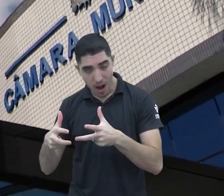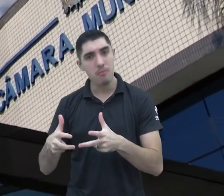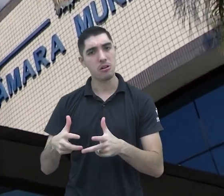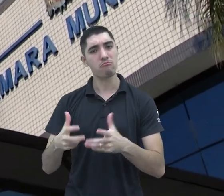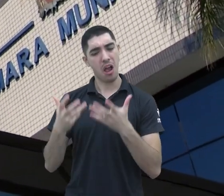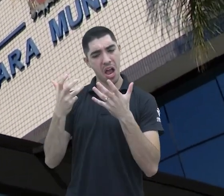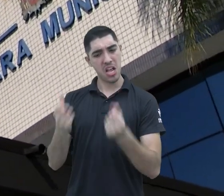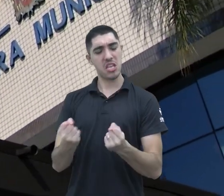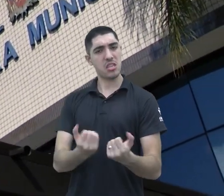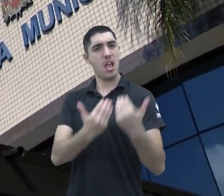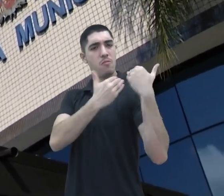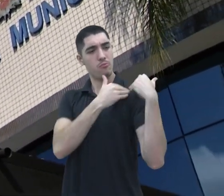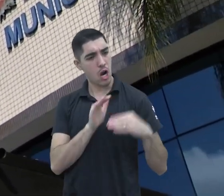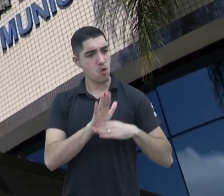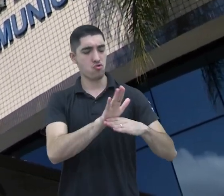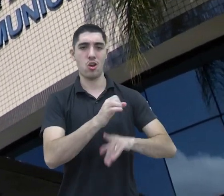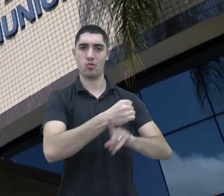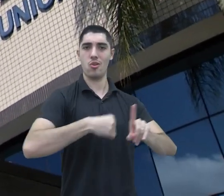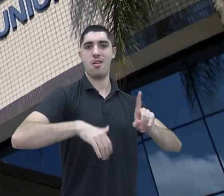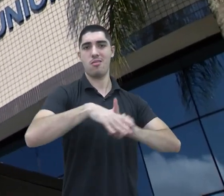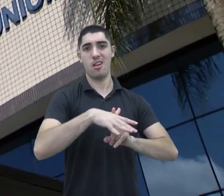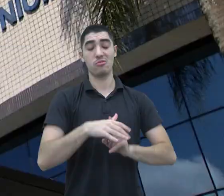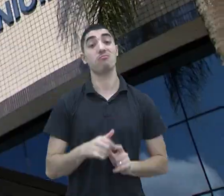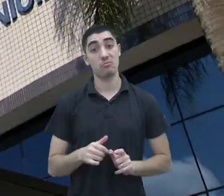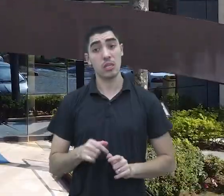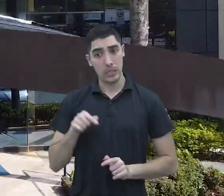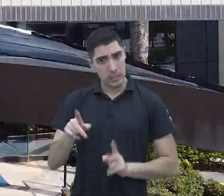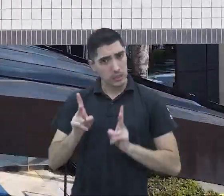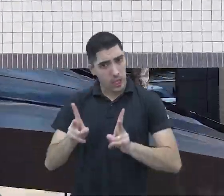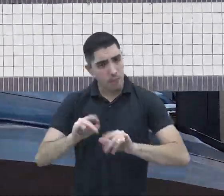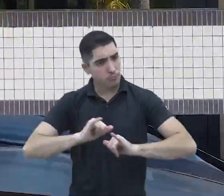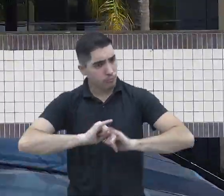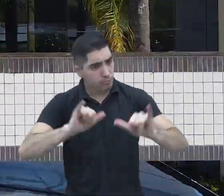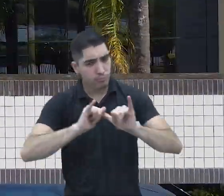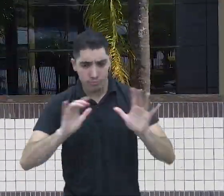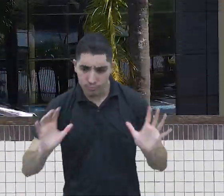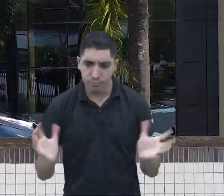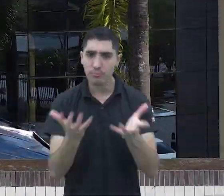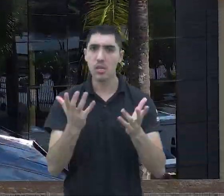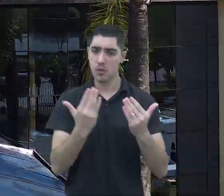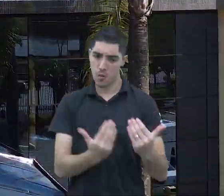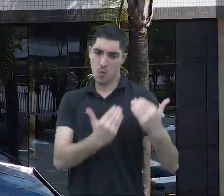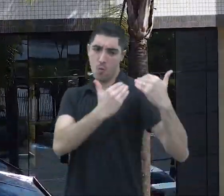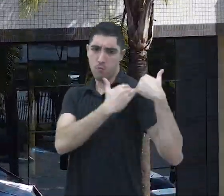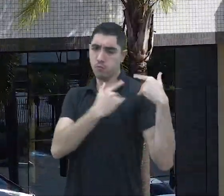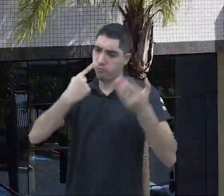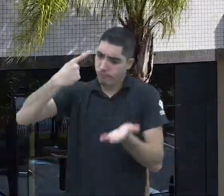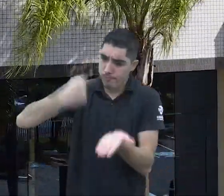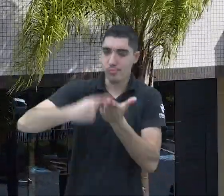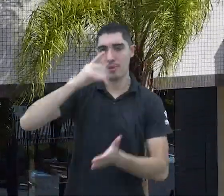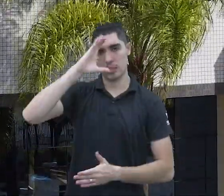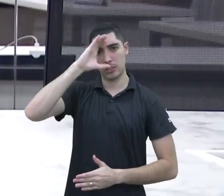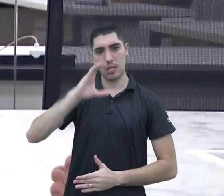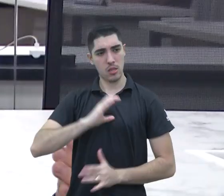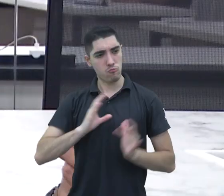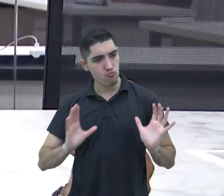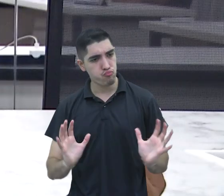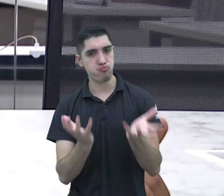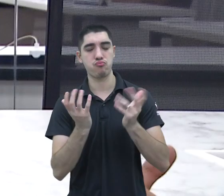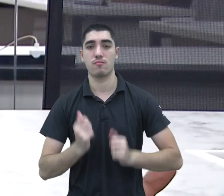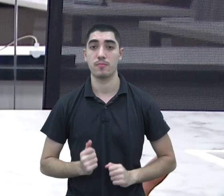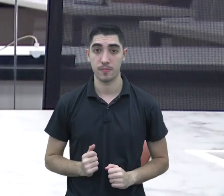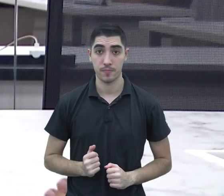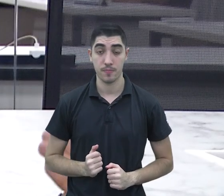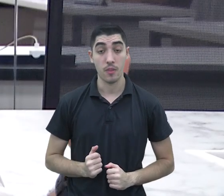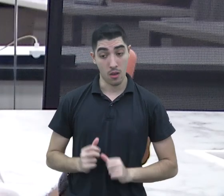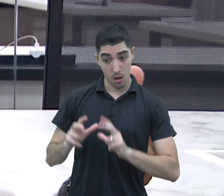São José garante a responsabilidade social e fortalece o compromisso com a cidadania. Quando a